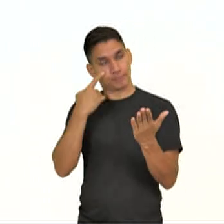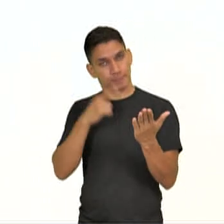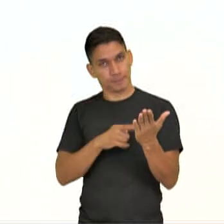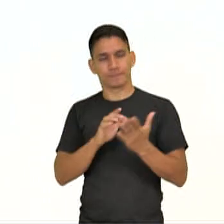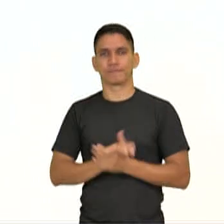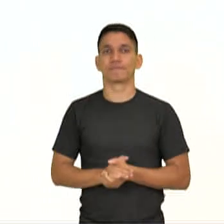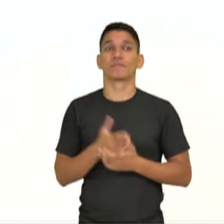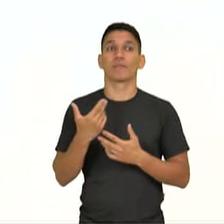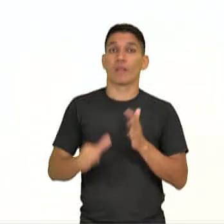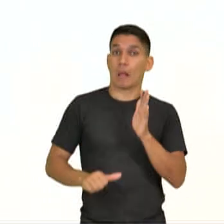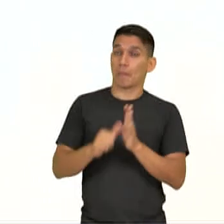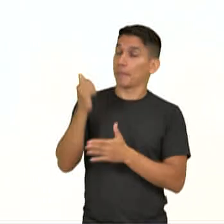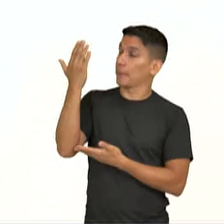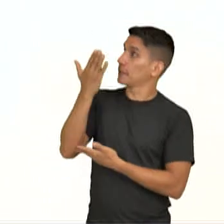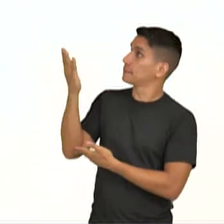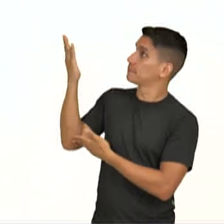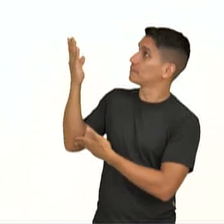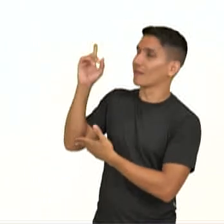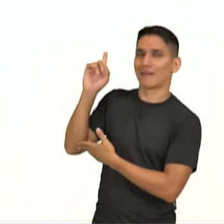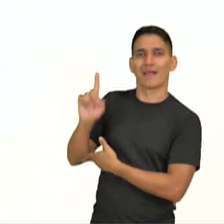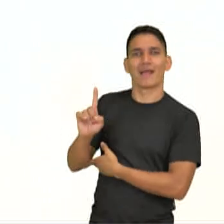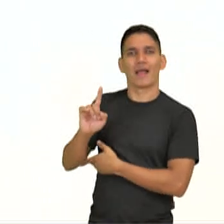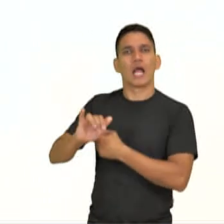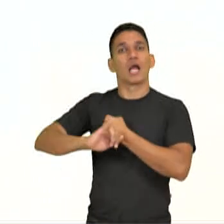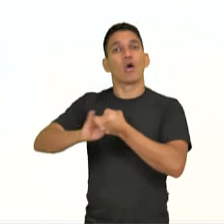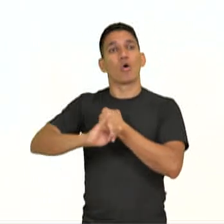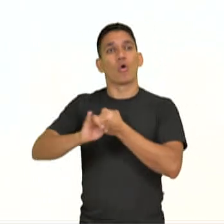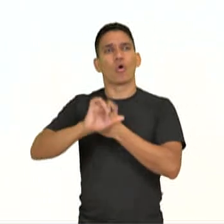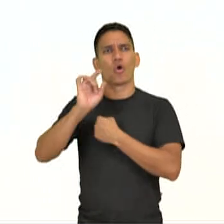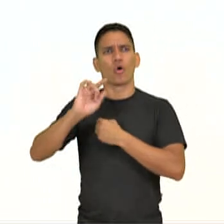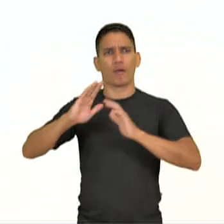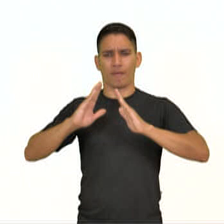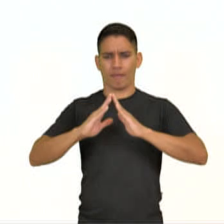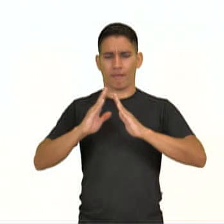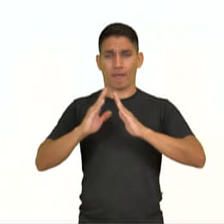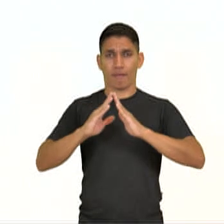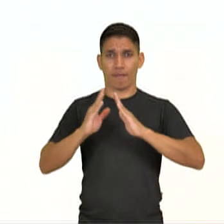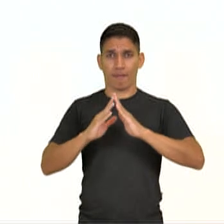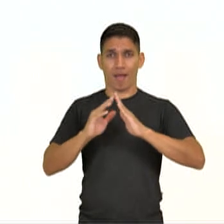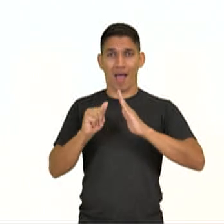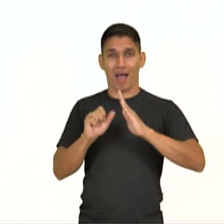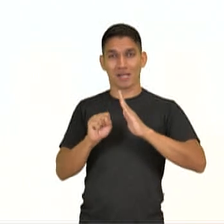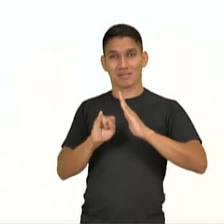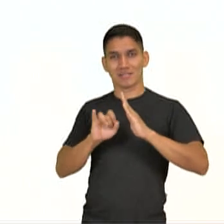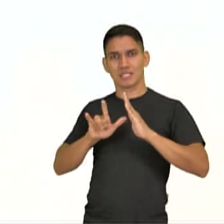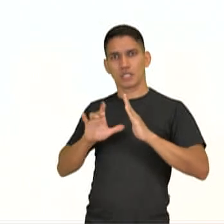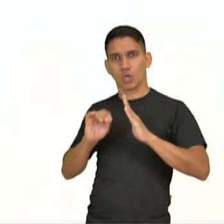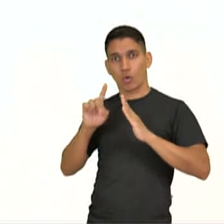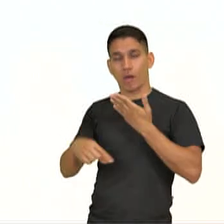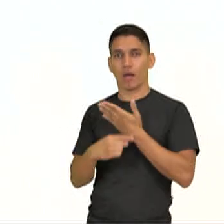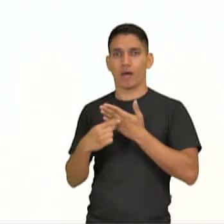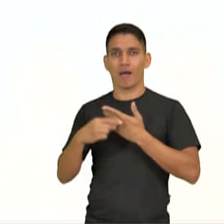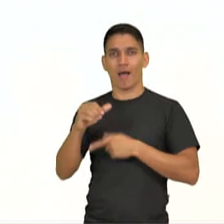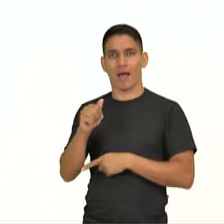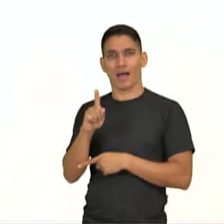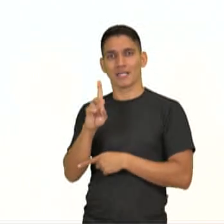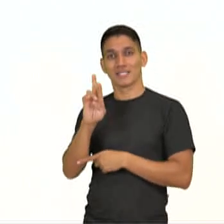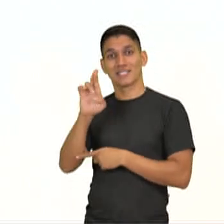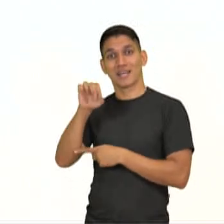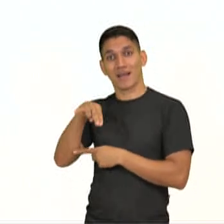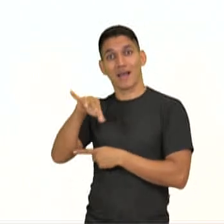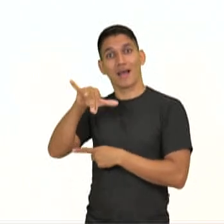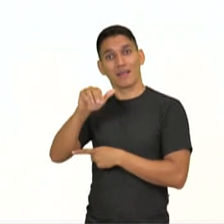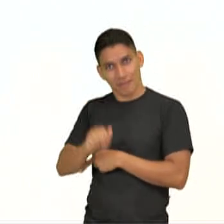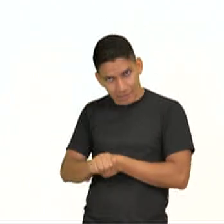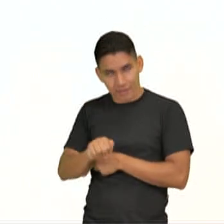a primeira capa aqui é de um livro de crônicas no asilo, da Adriana Freitas, né? Vocês têm a imagem do asilo ali,